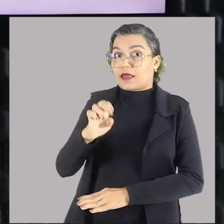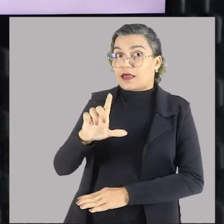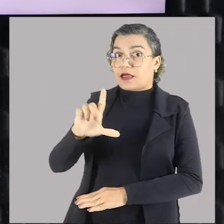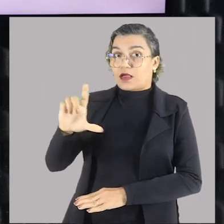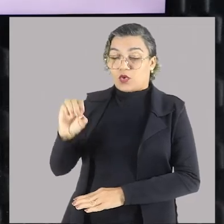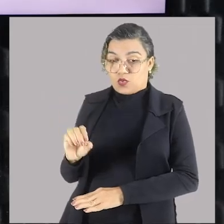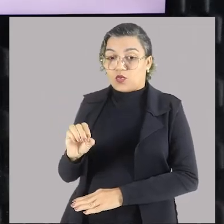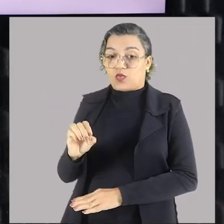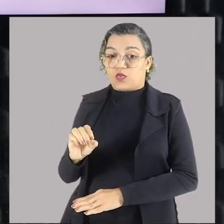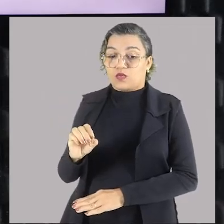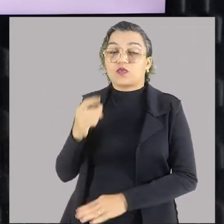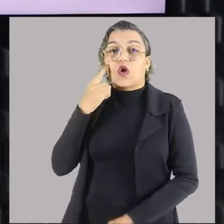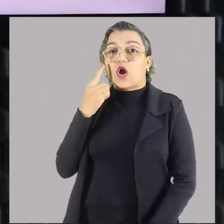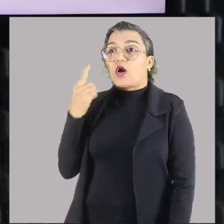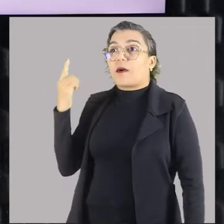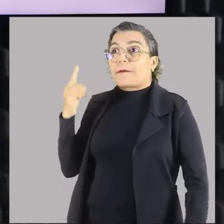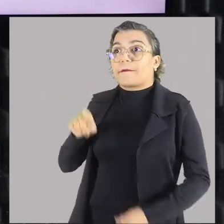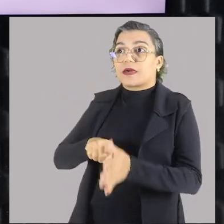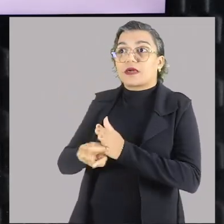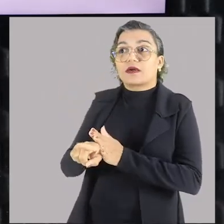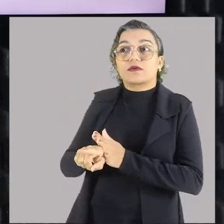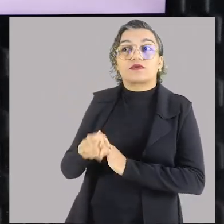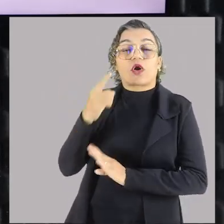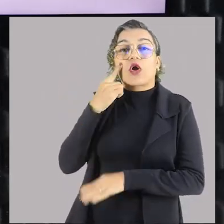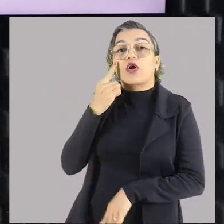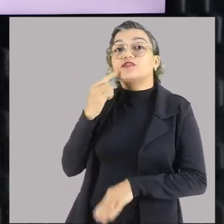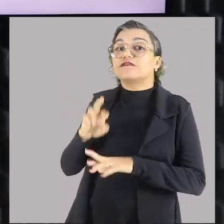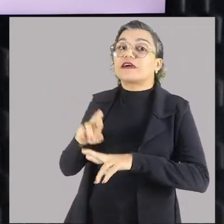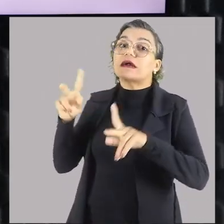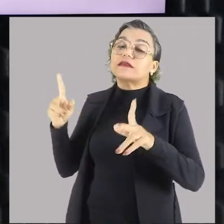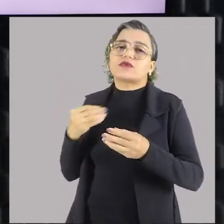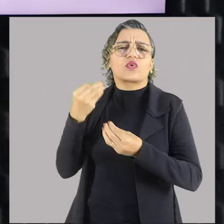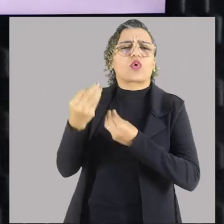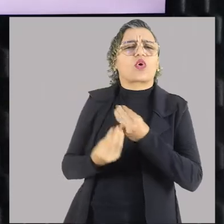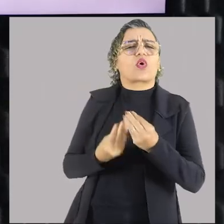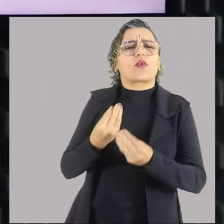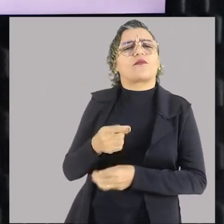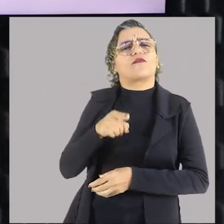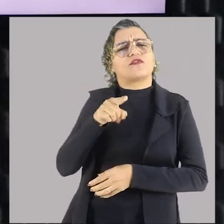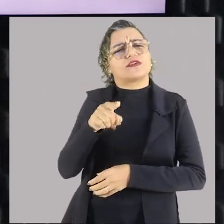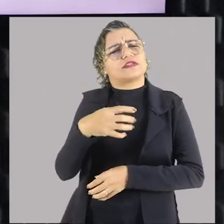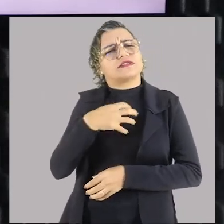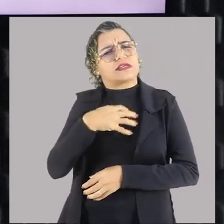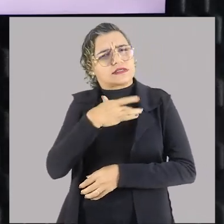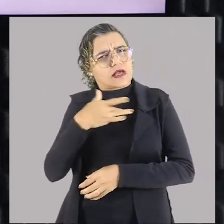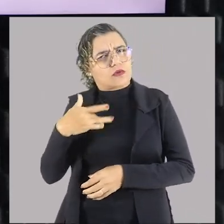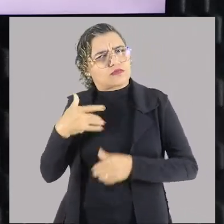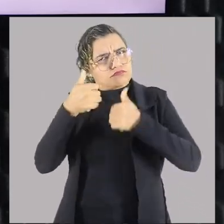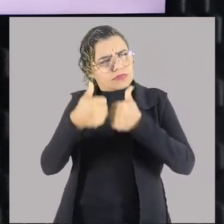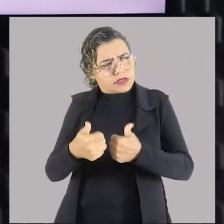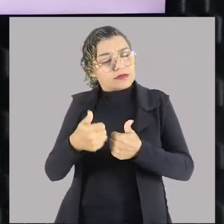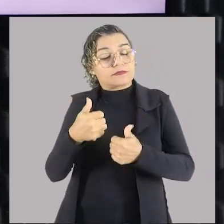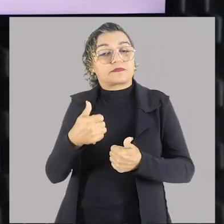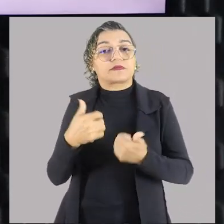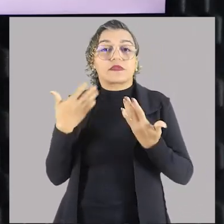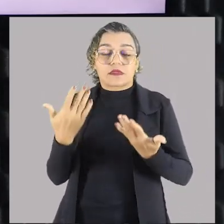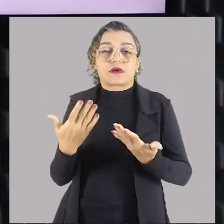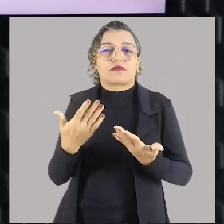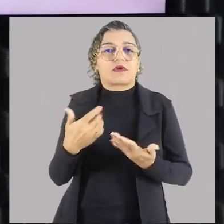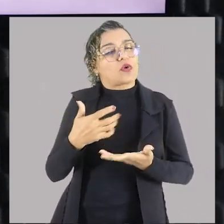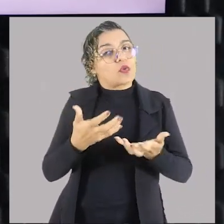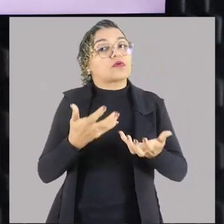how are you, eu posso perguntar how have you been? Como você tem estado? Bom, então é um pouquinho, eu quero saber a